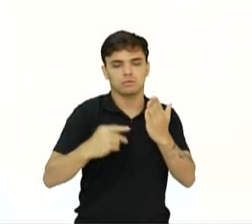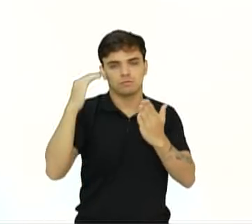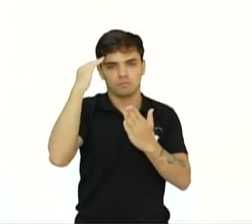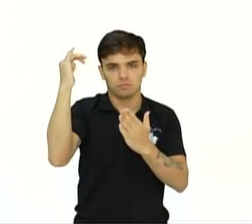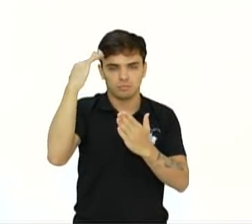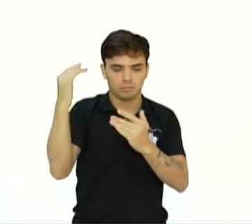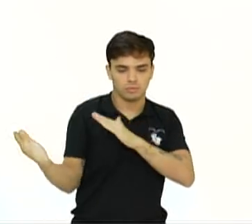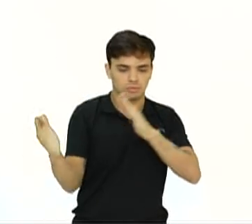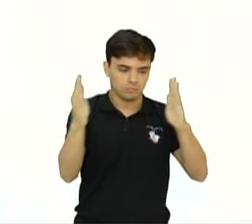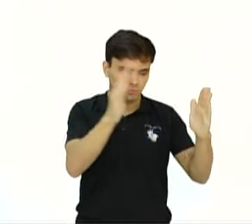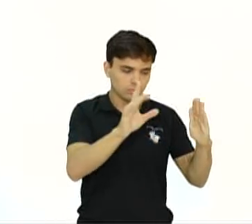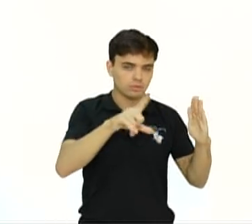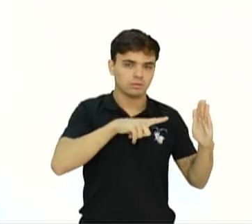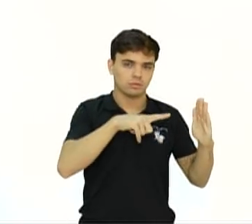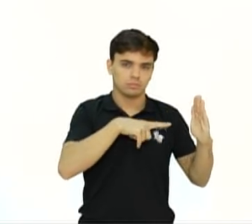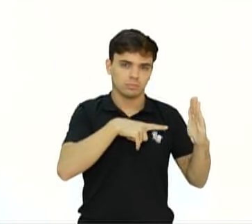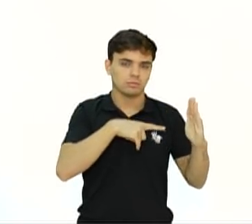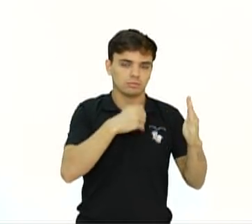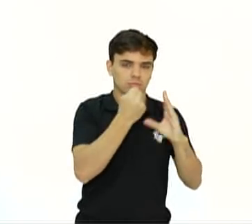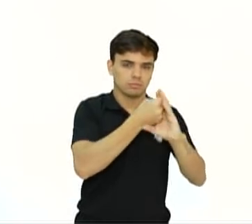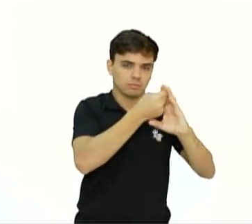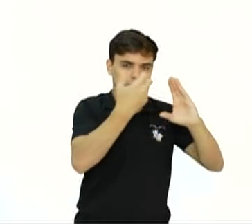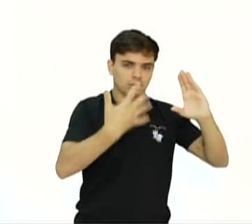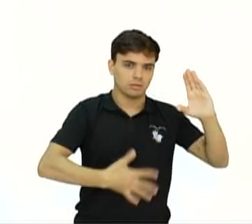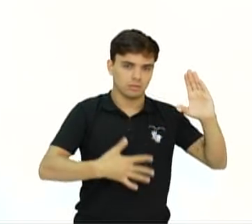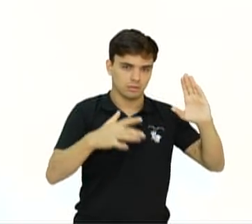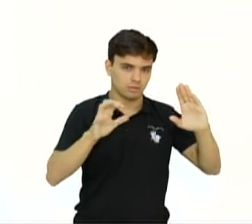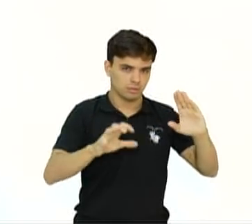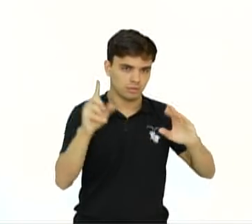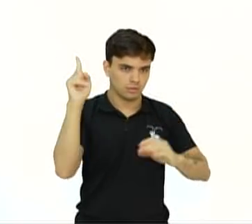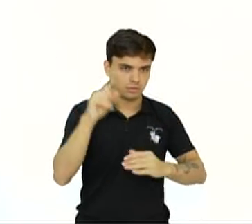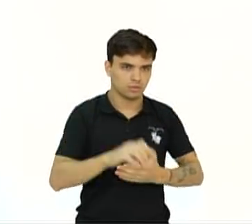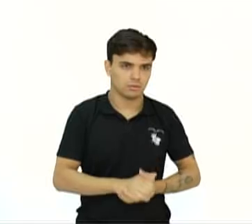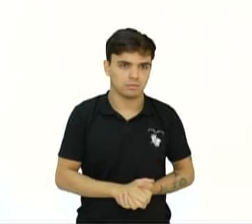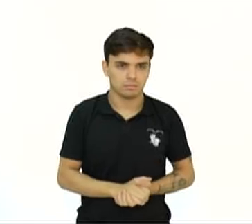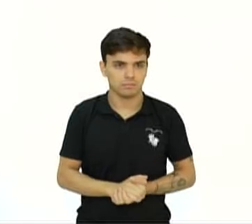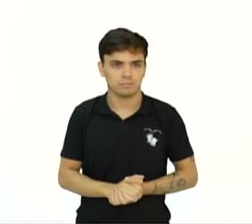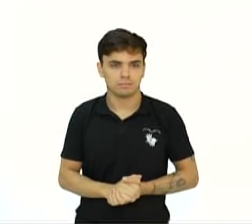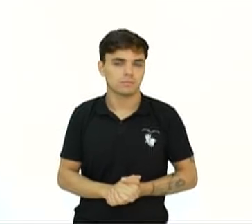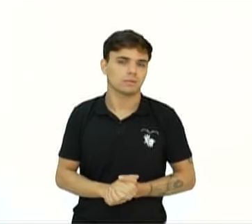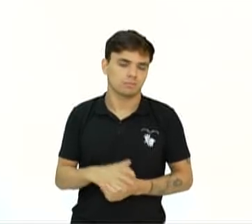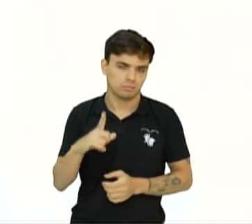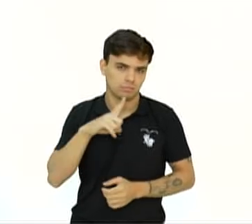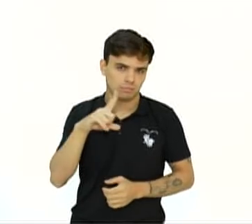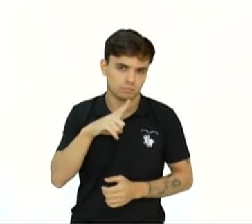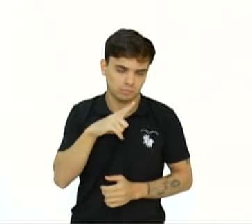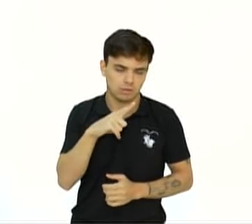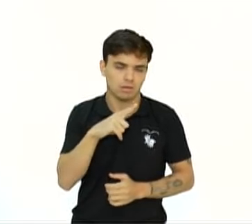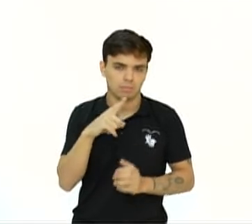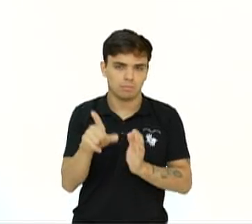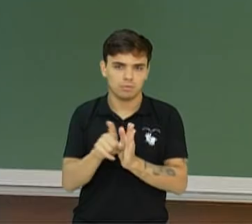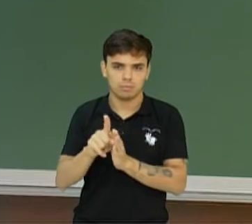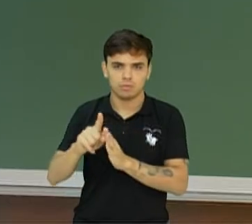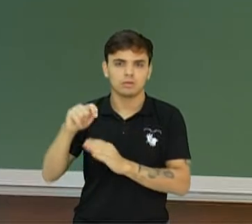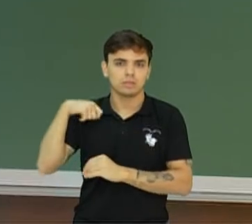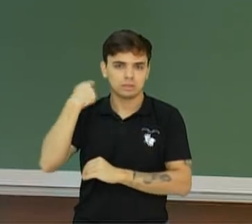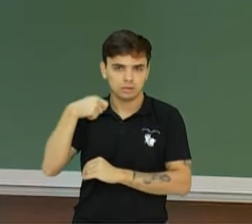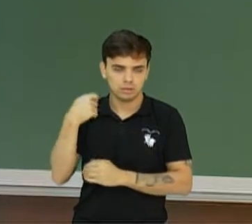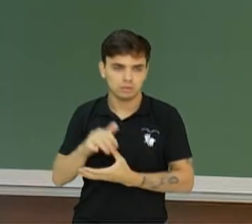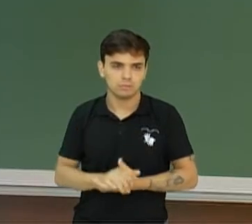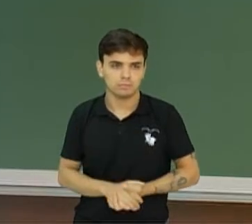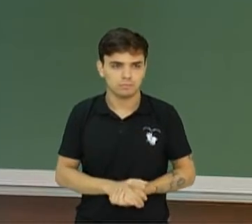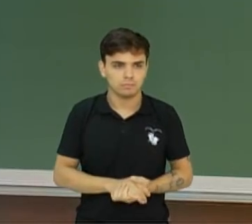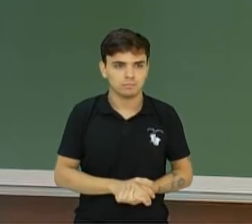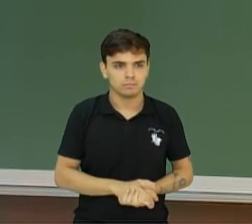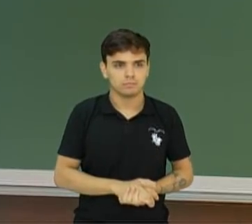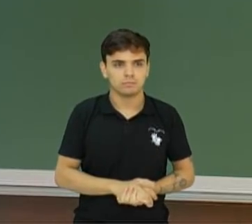ali também uma característica do boteiro que pinta a mulher dessa forma, certo? Então puxa bastante para o artista que faz. E a Mona